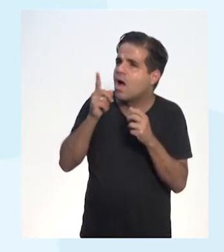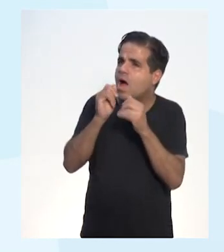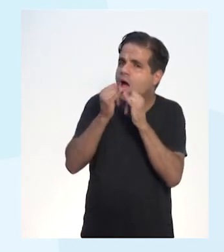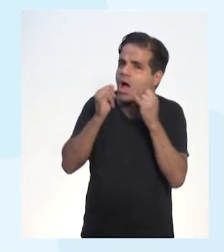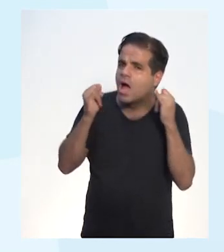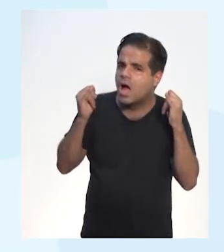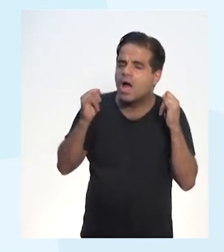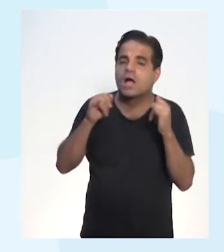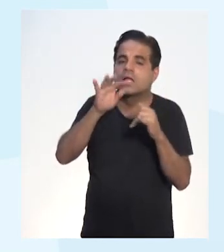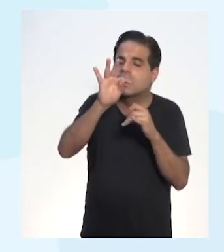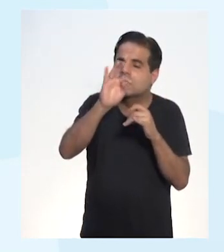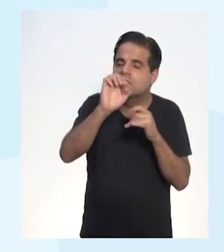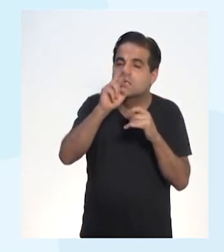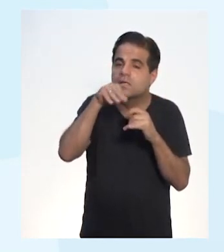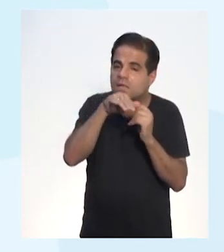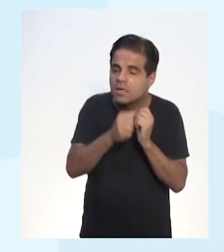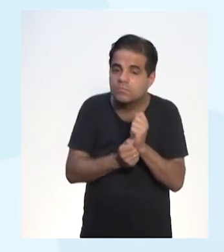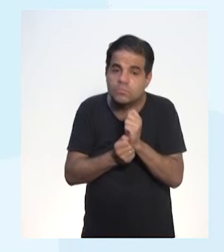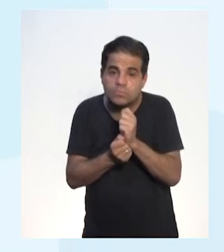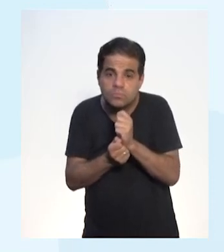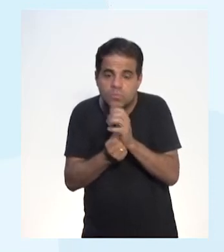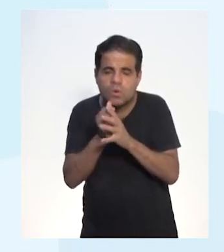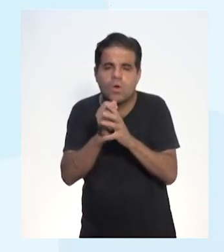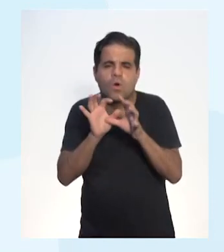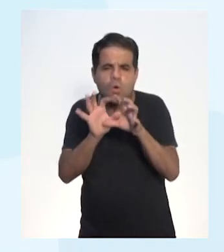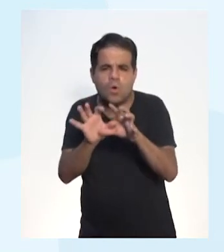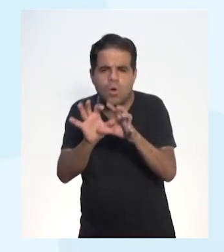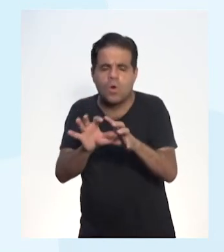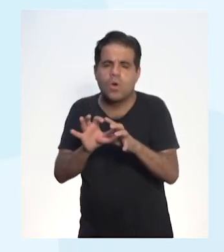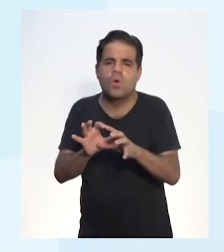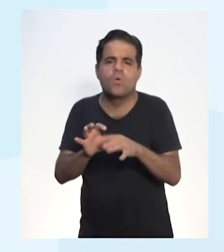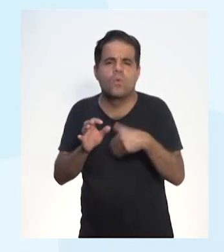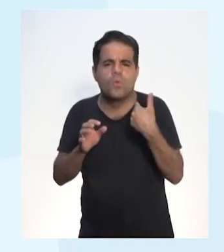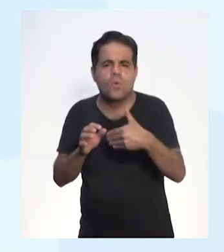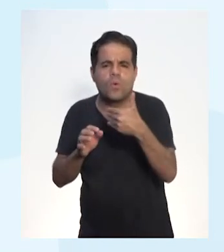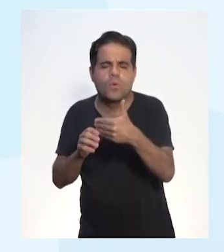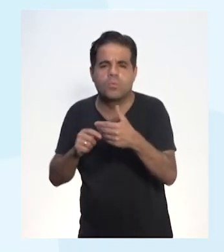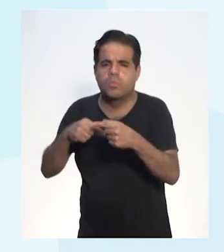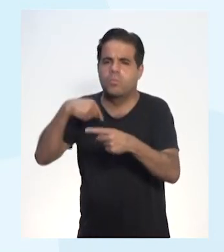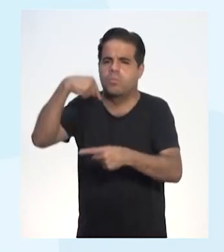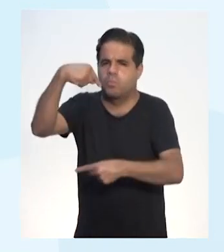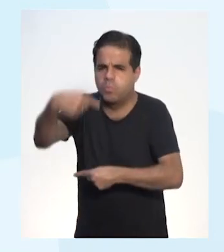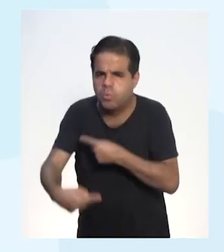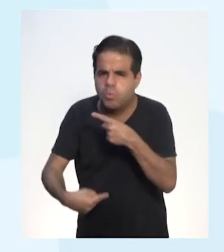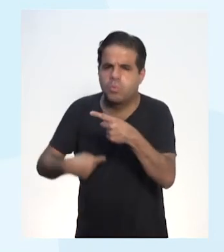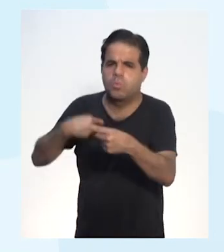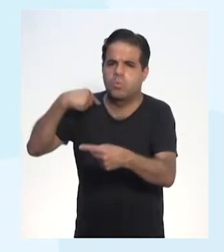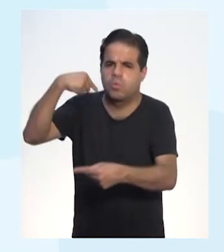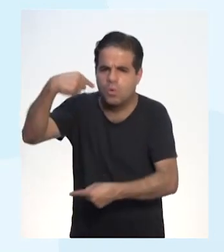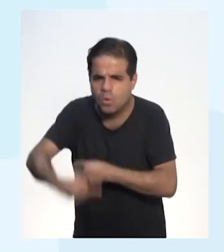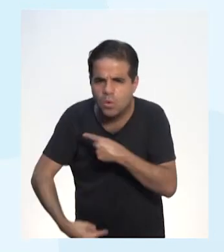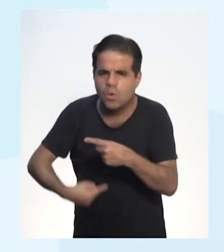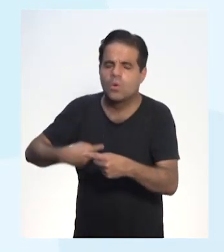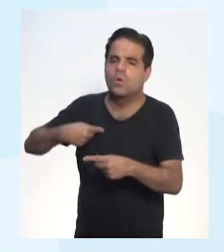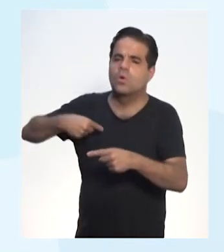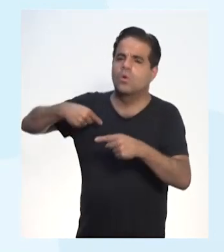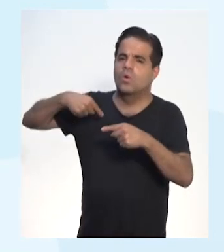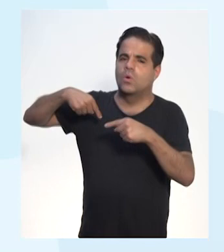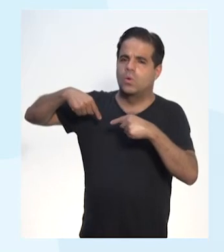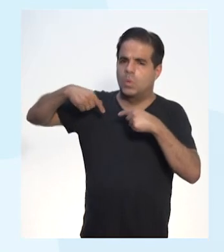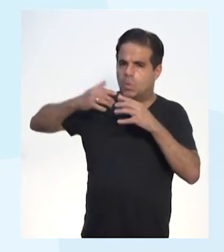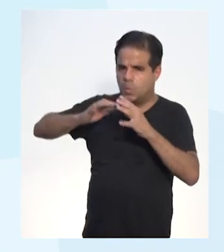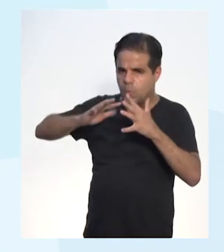energia térmica, né? Agora formando ali o vapor, esse vapor aí faz girar ali uma turbina. Uma turbina,